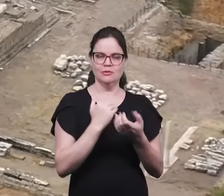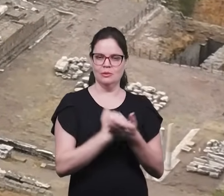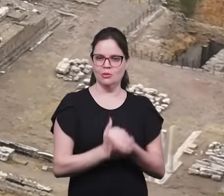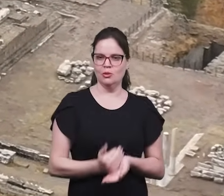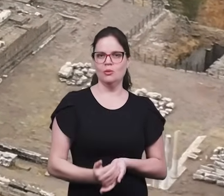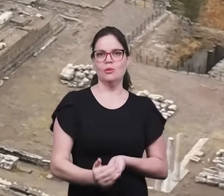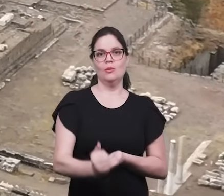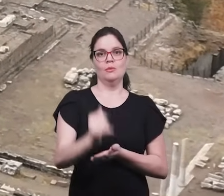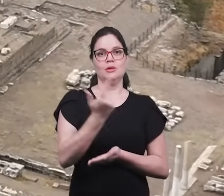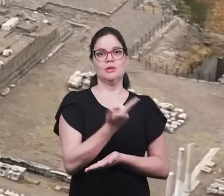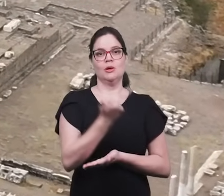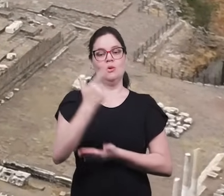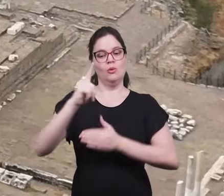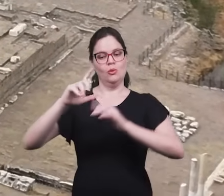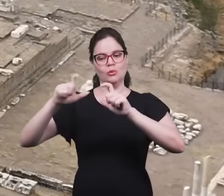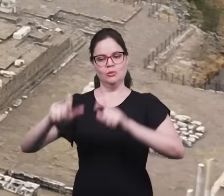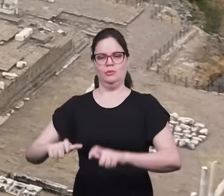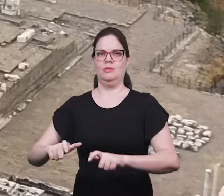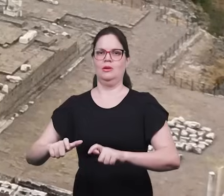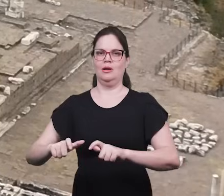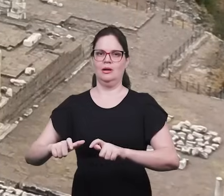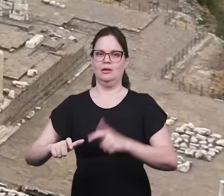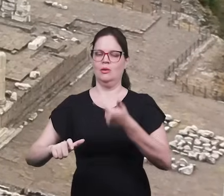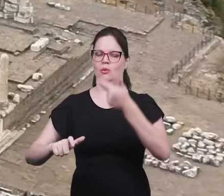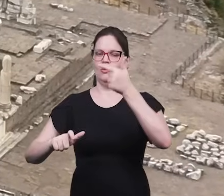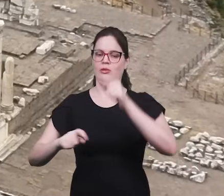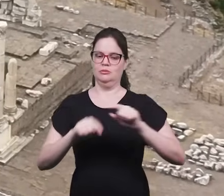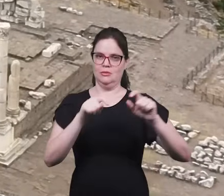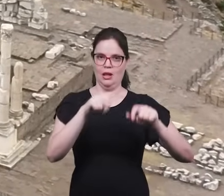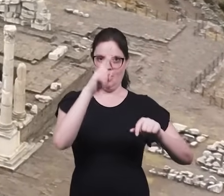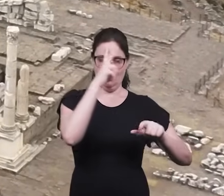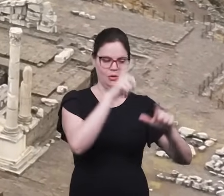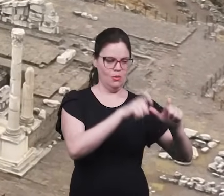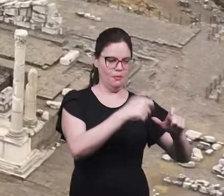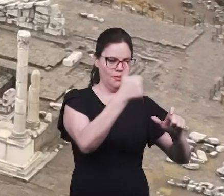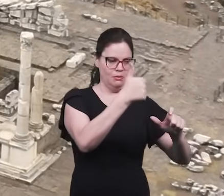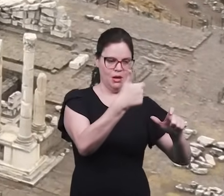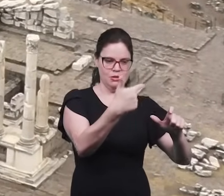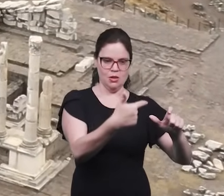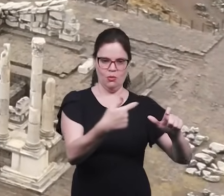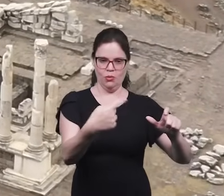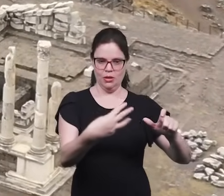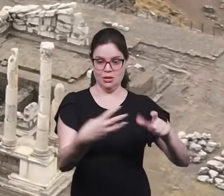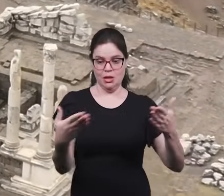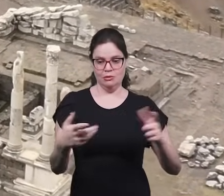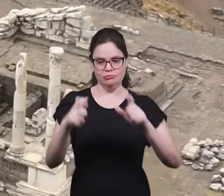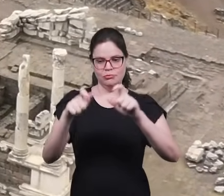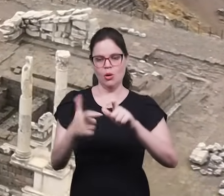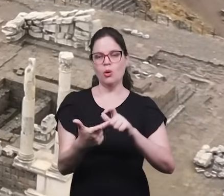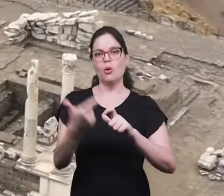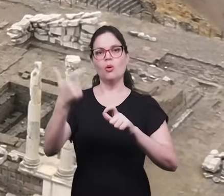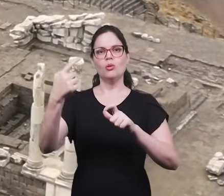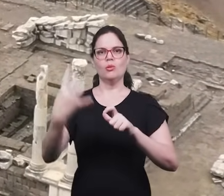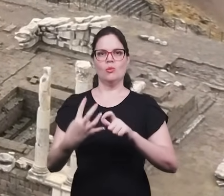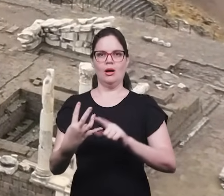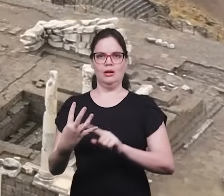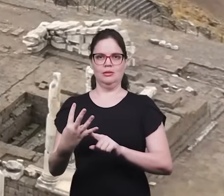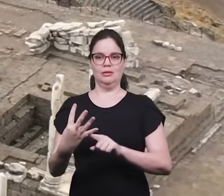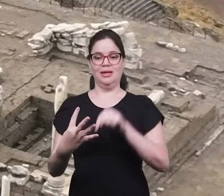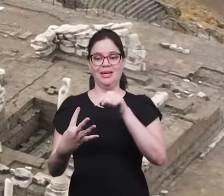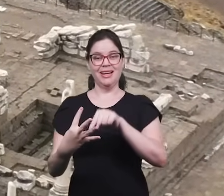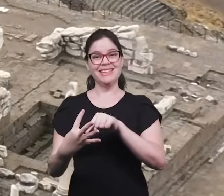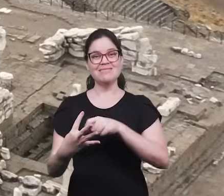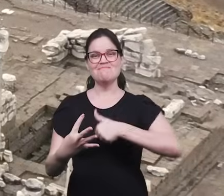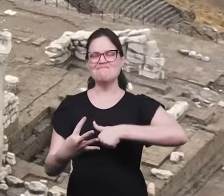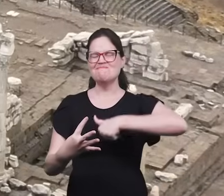ver a transição. Vamos parar aqui, não é? Vamos entrar no outro grupo de igrejas, onde o